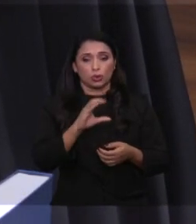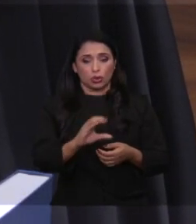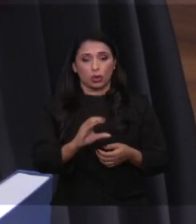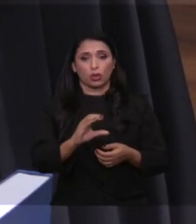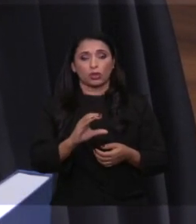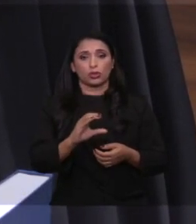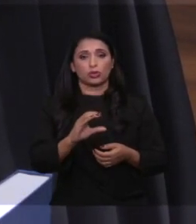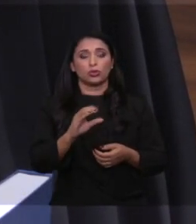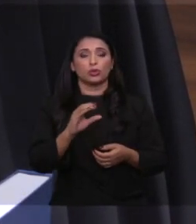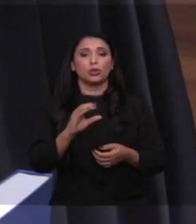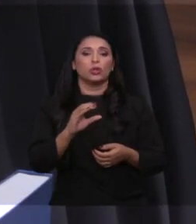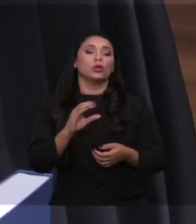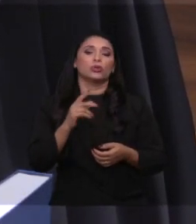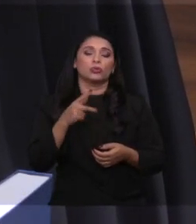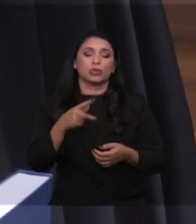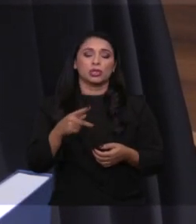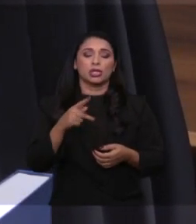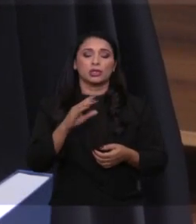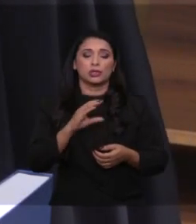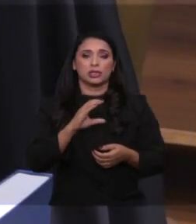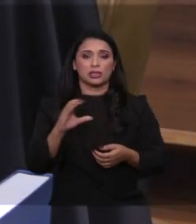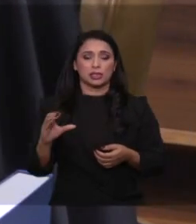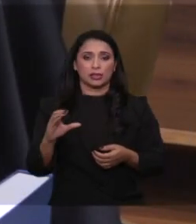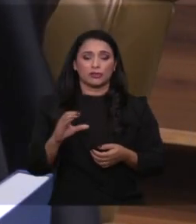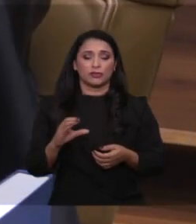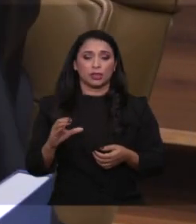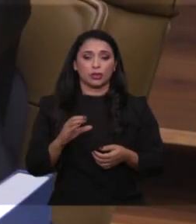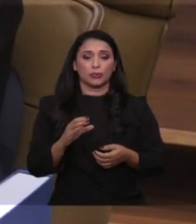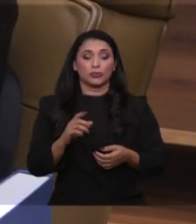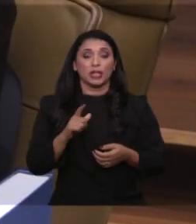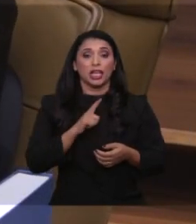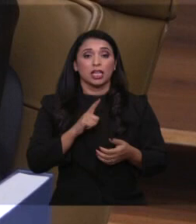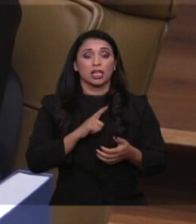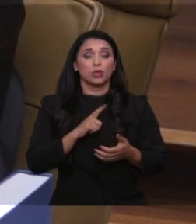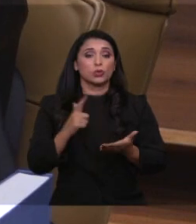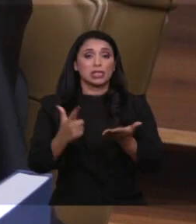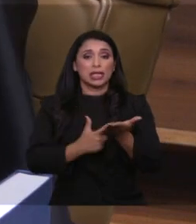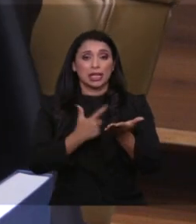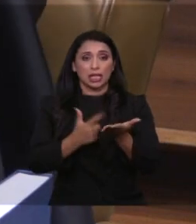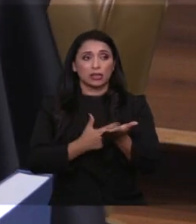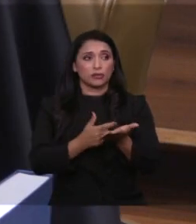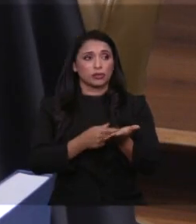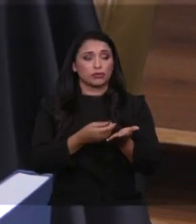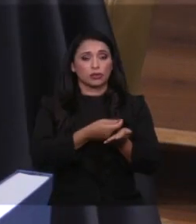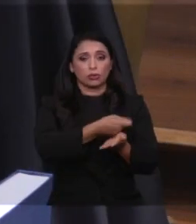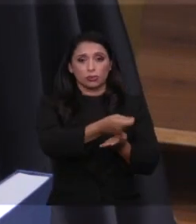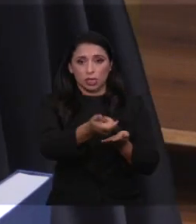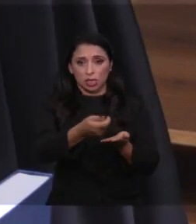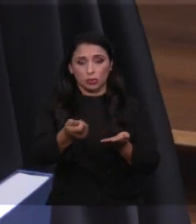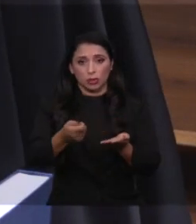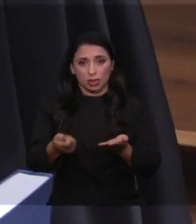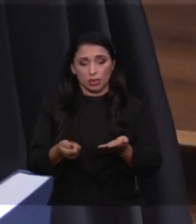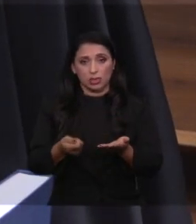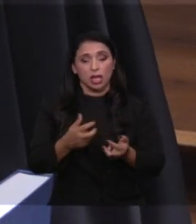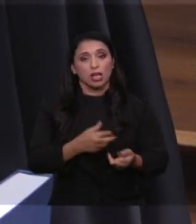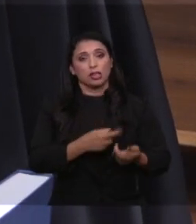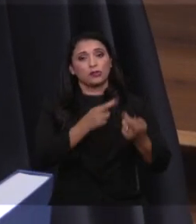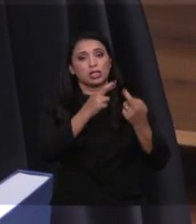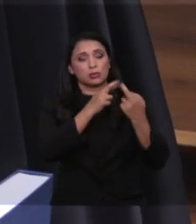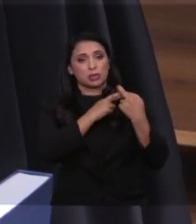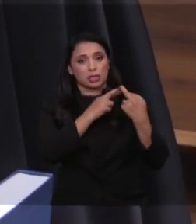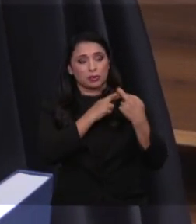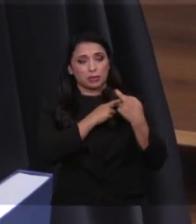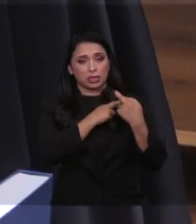do projeto de Código Civil, e foram distribuídos os livros, e coube ao deputado Antônio Carlos Biscaia o